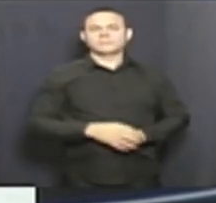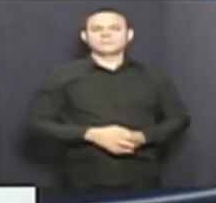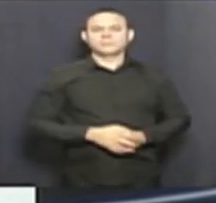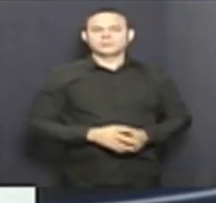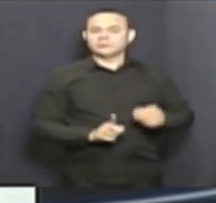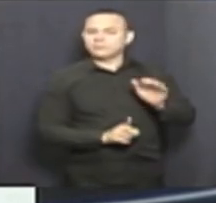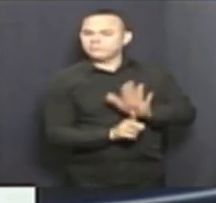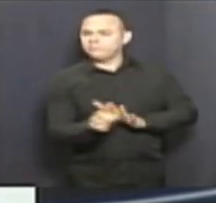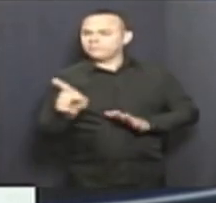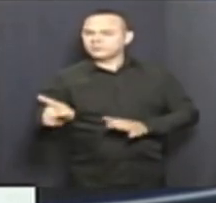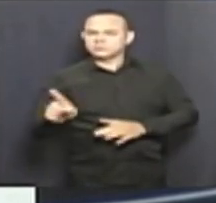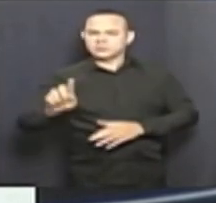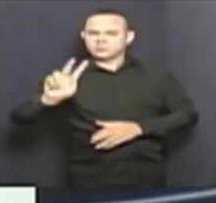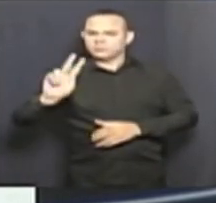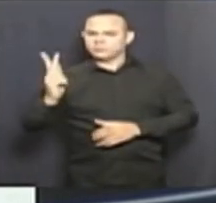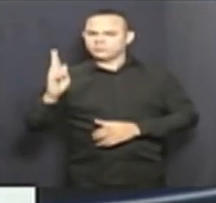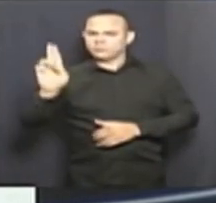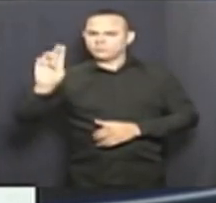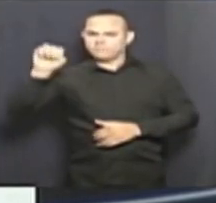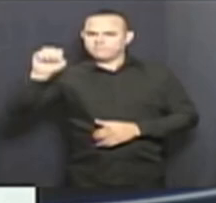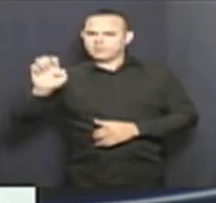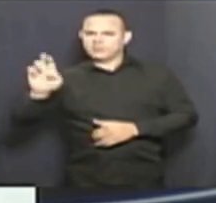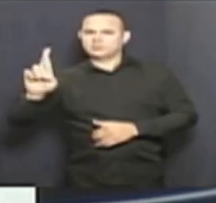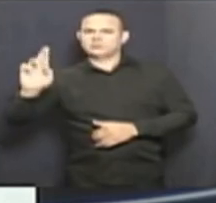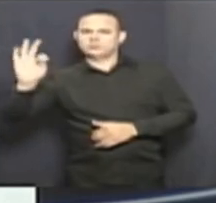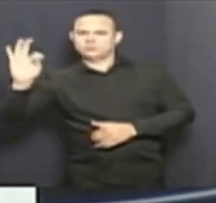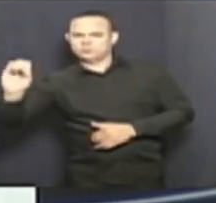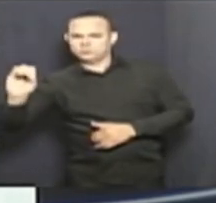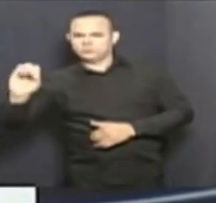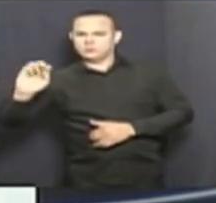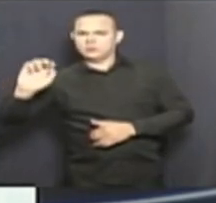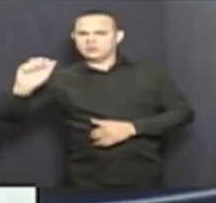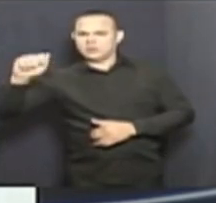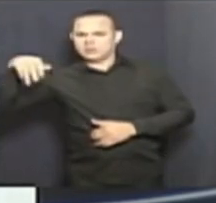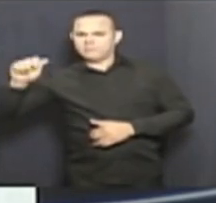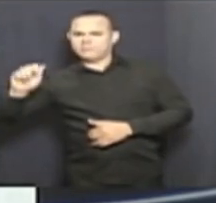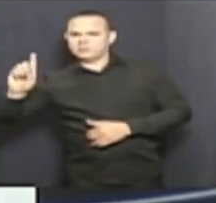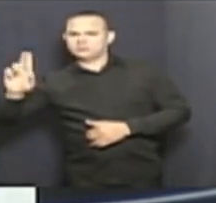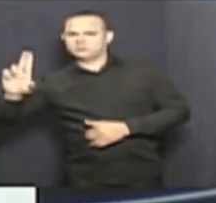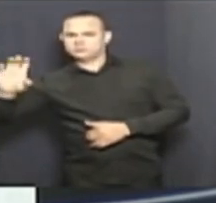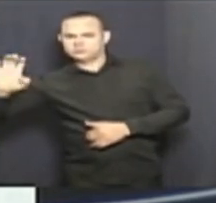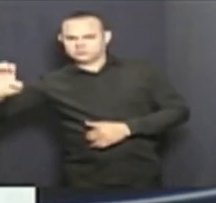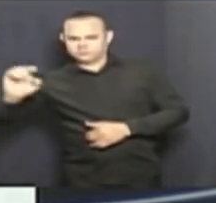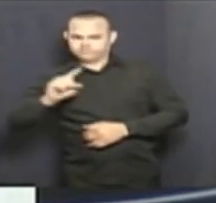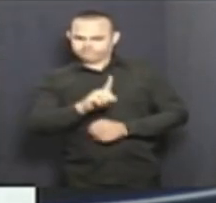humberto amado se o tema da pergunta